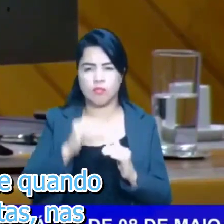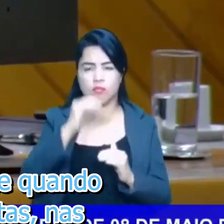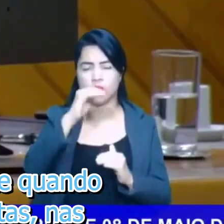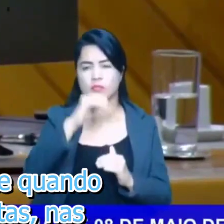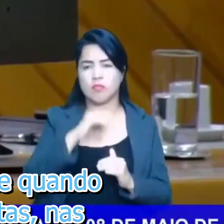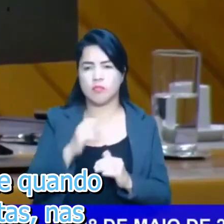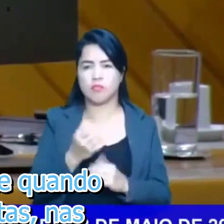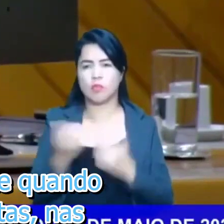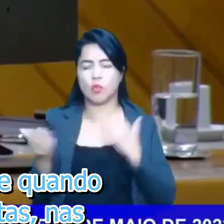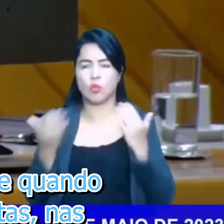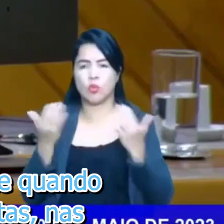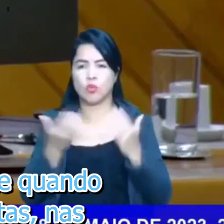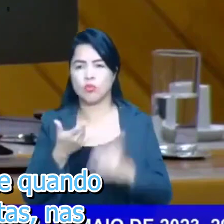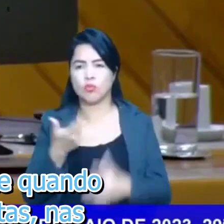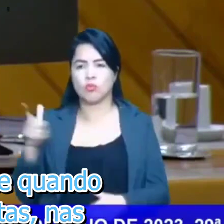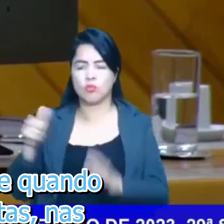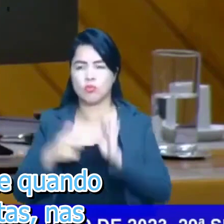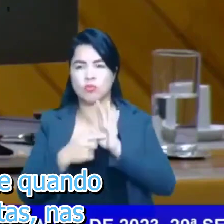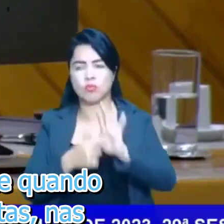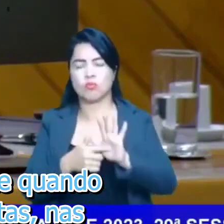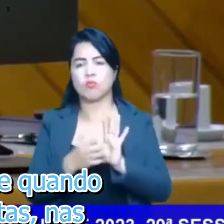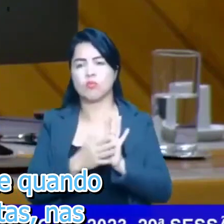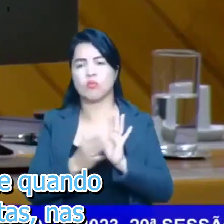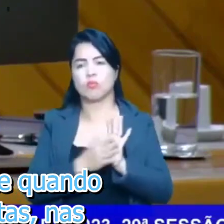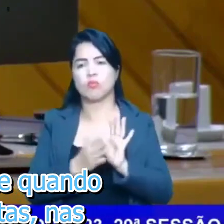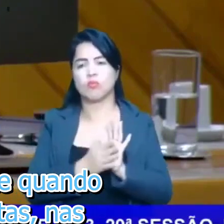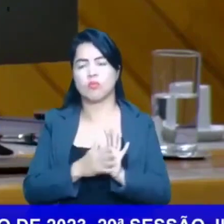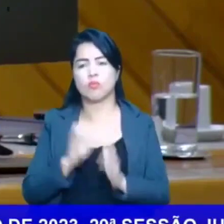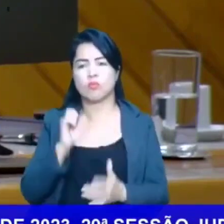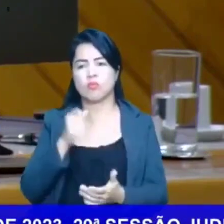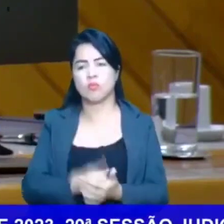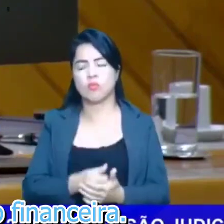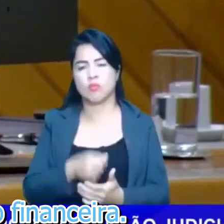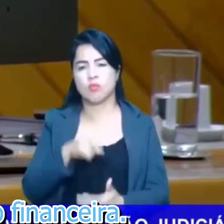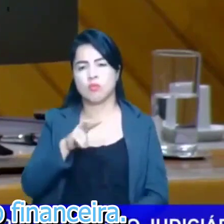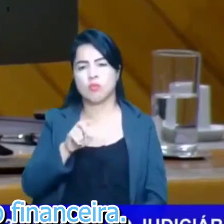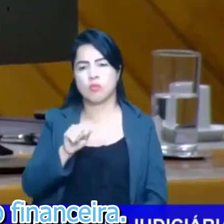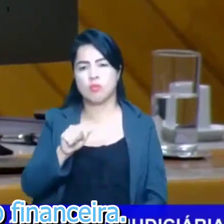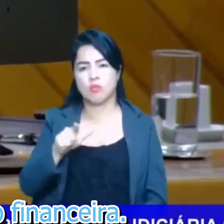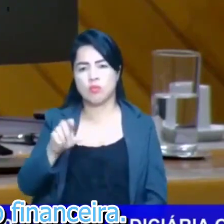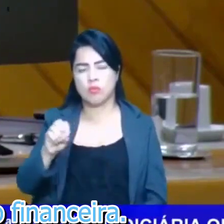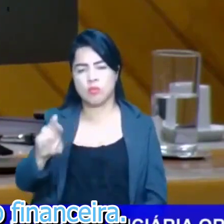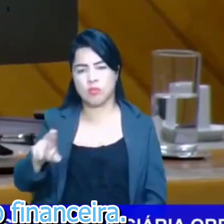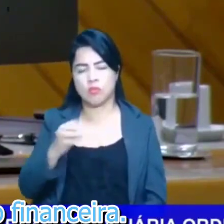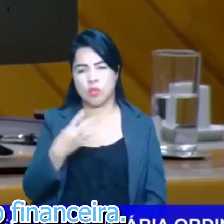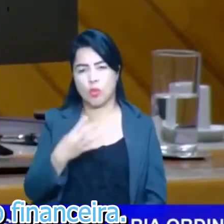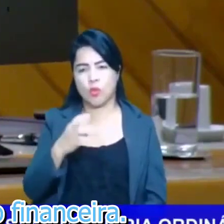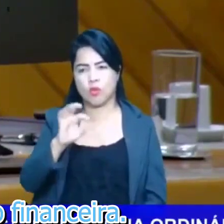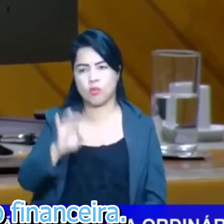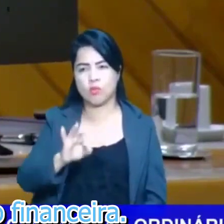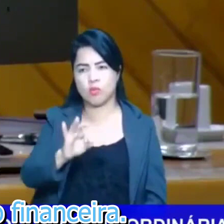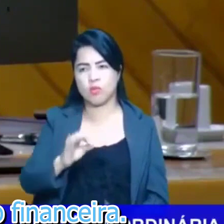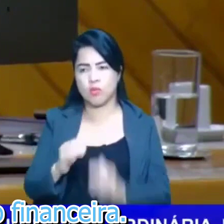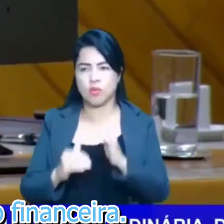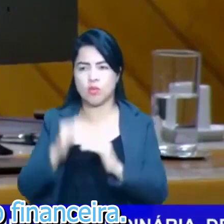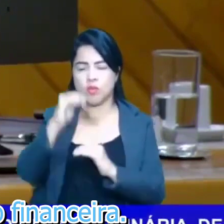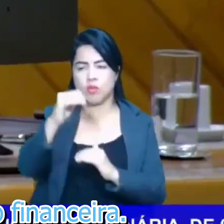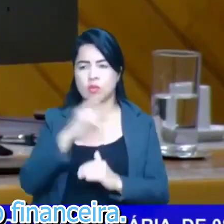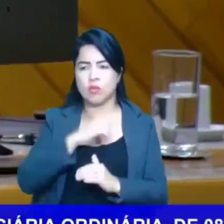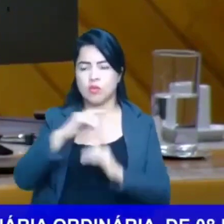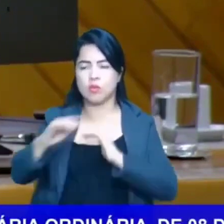exorbitante quando comparado com outras amostras de prestação de contas, nas quais o valor era inferior a 4% da movimentação